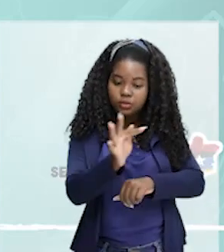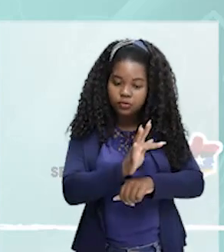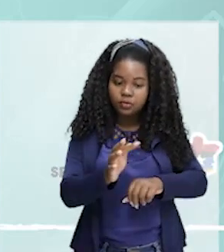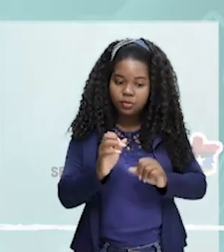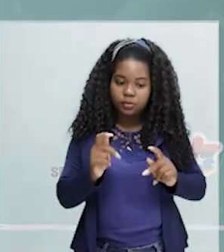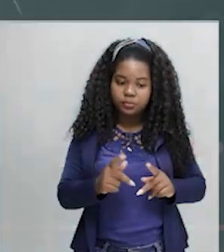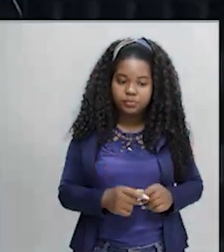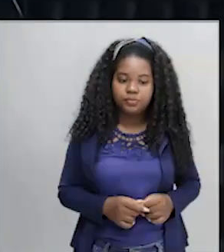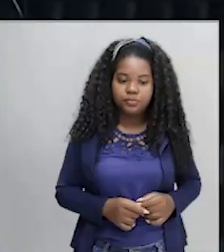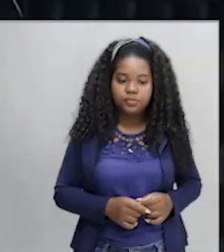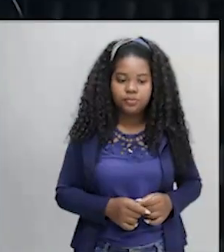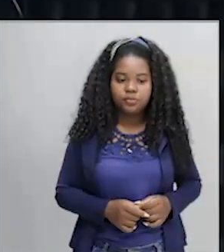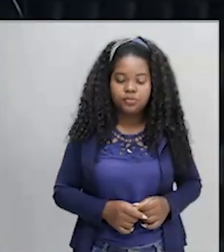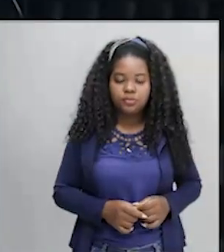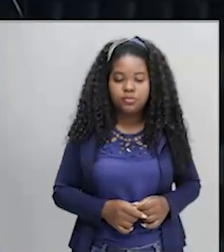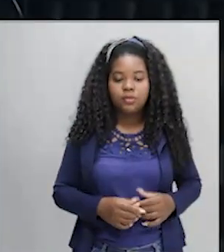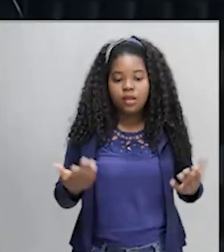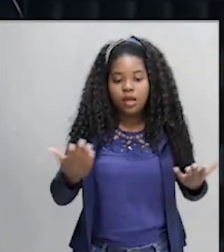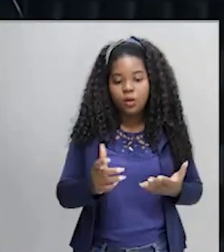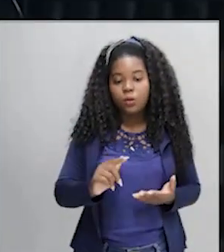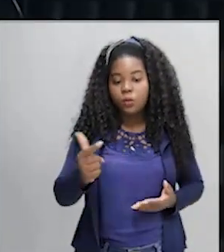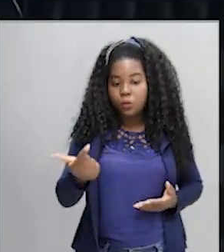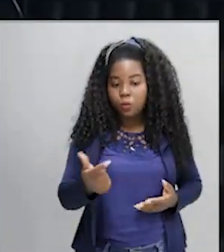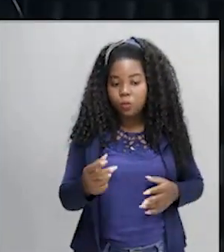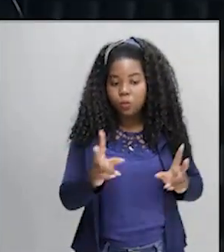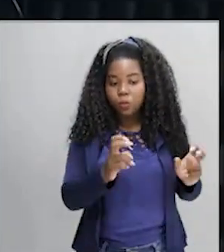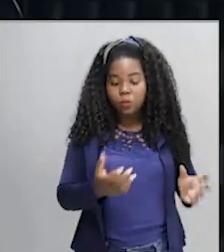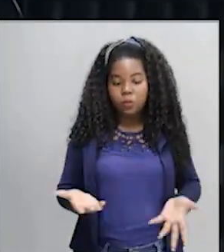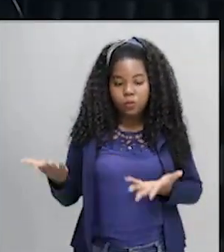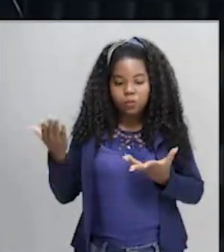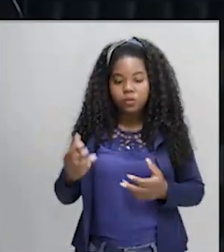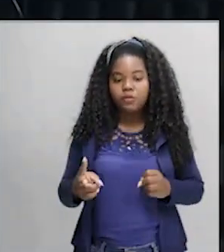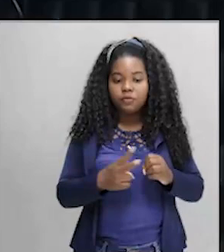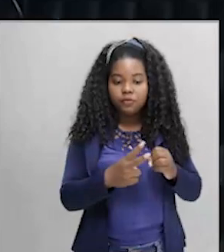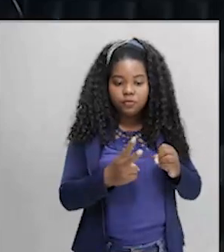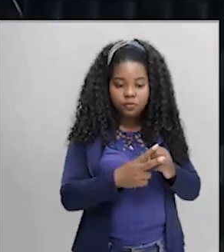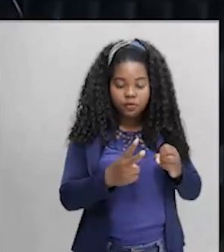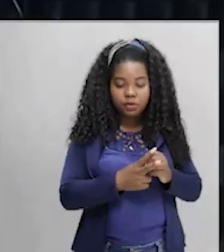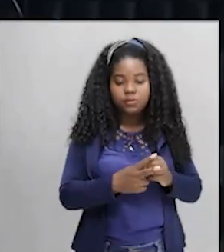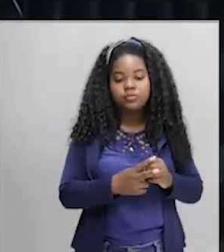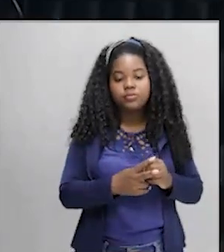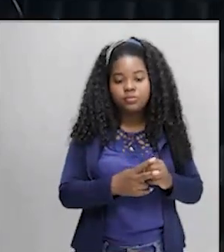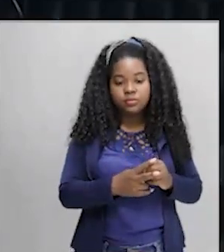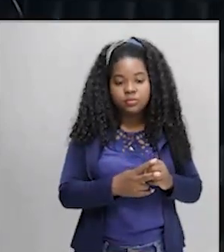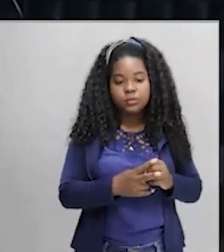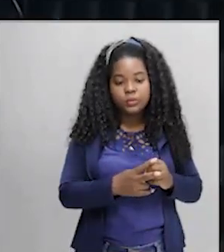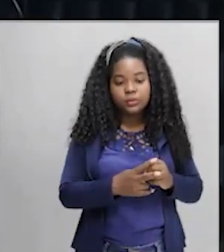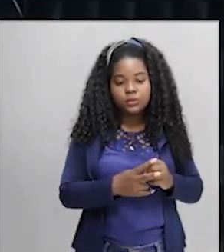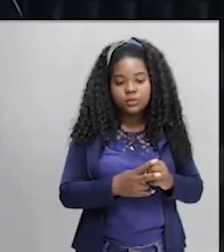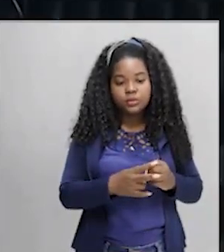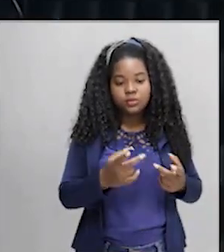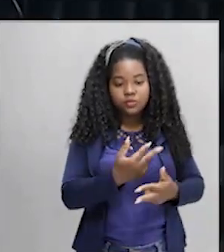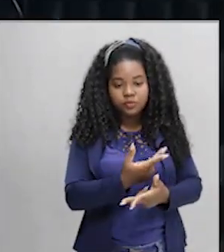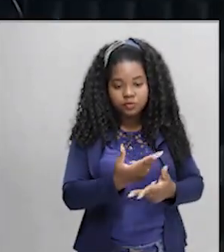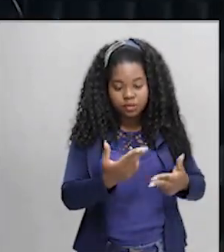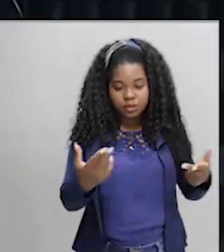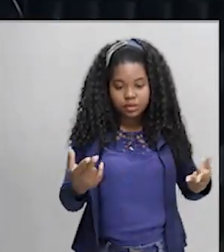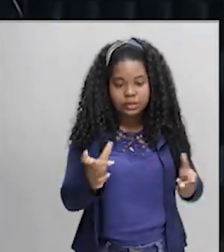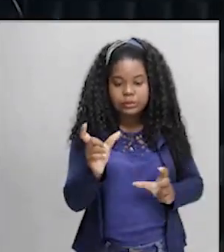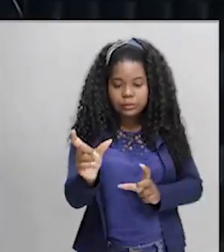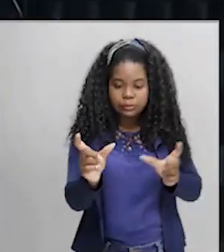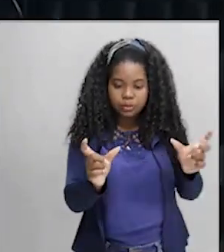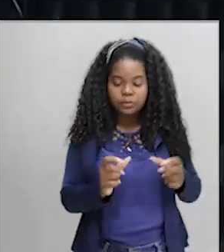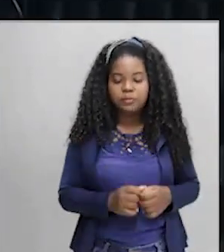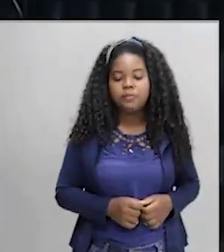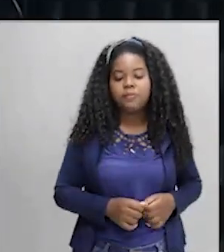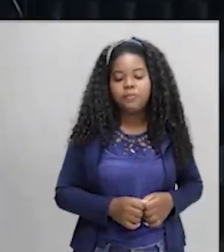ok? Multi-word verbs, verbos multi-word, ou verbos formados por múltiplas palavras. É